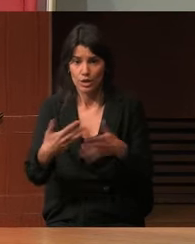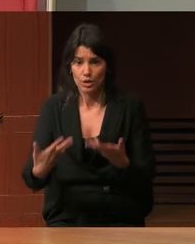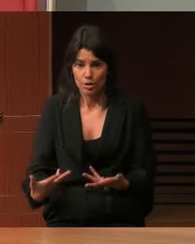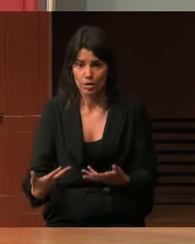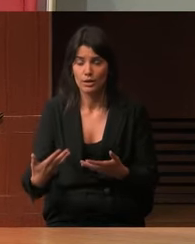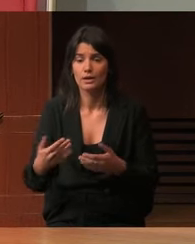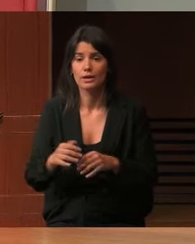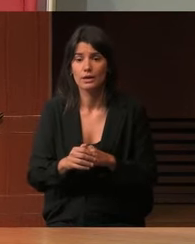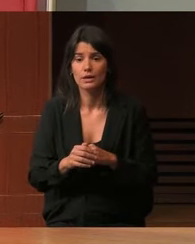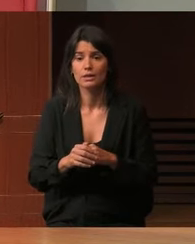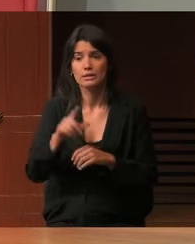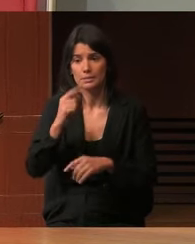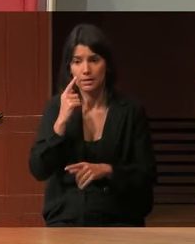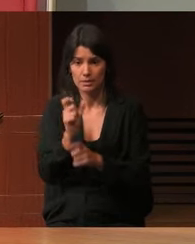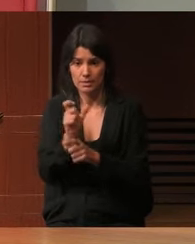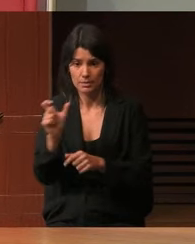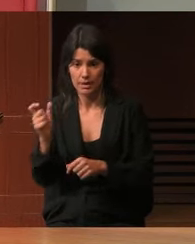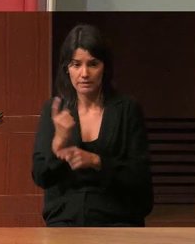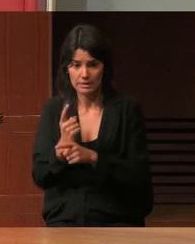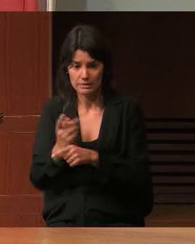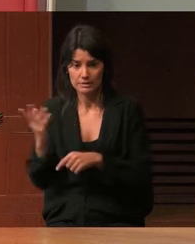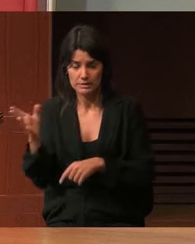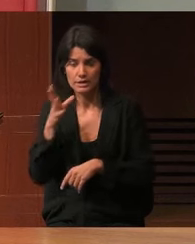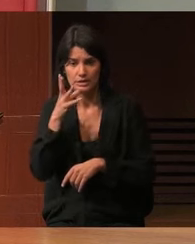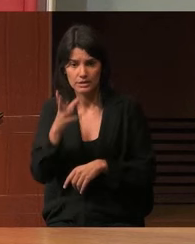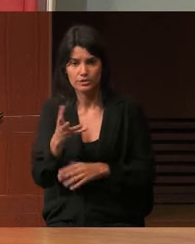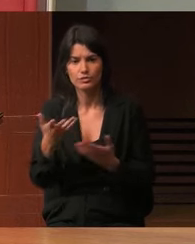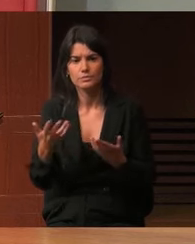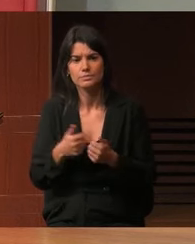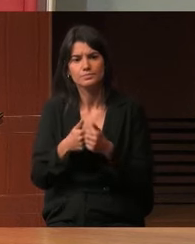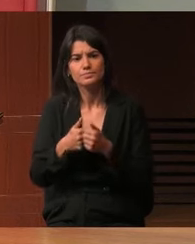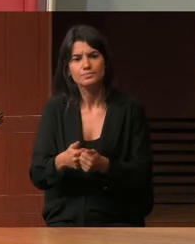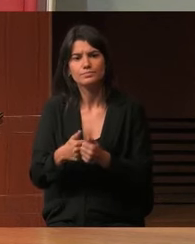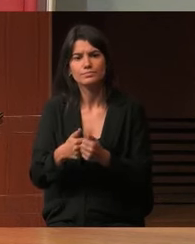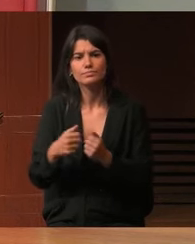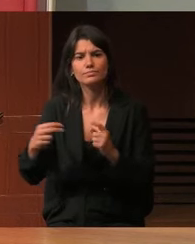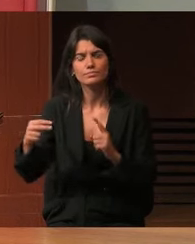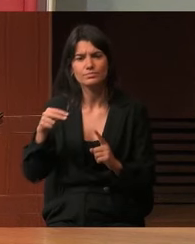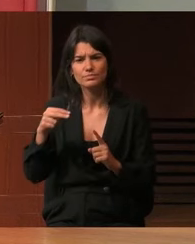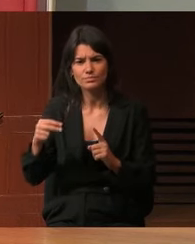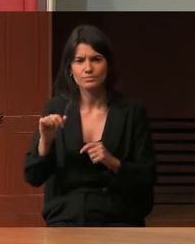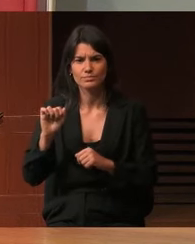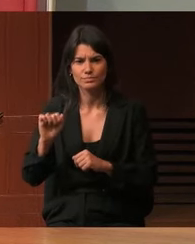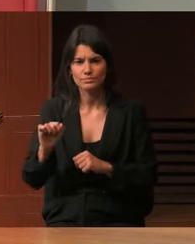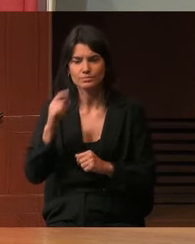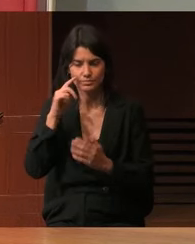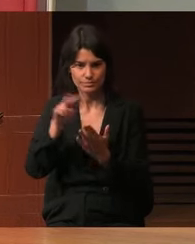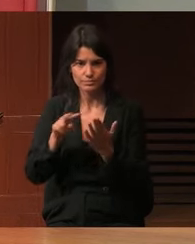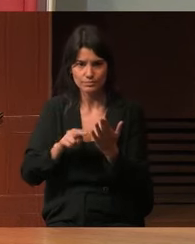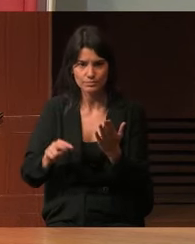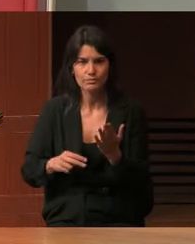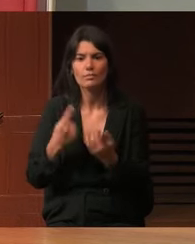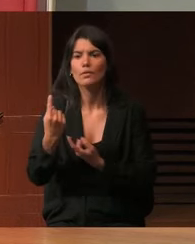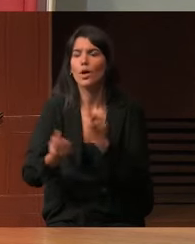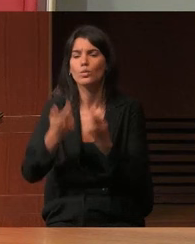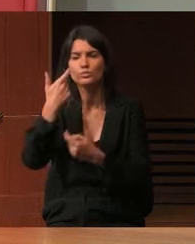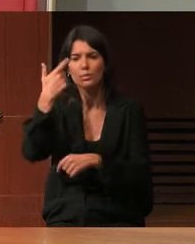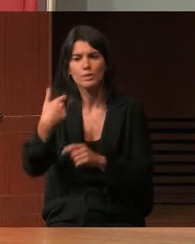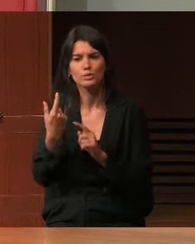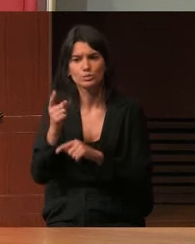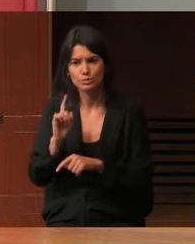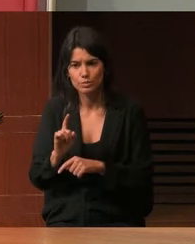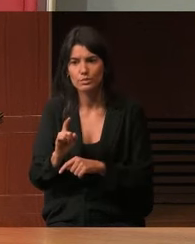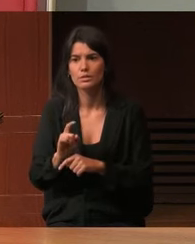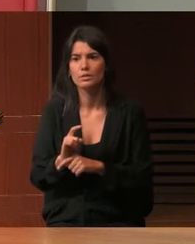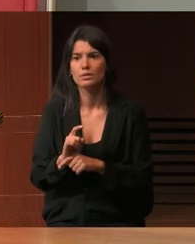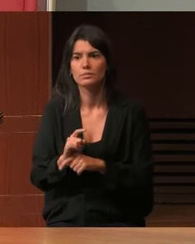Nas palavras ainda de Viveiros de Castro, ou seja, de acordo com o perspectivismo ameríndio, e cito, alguns não-humanos